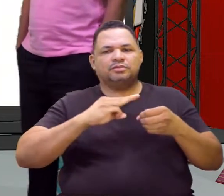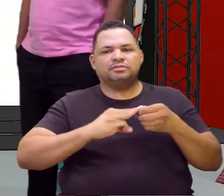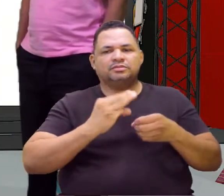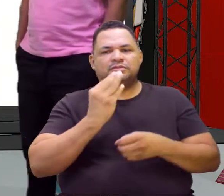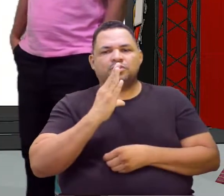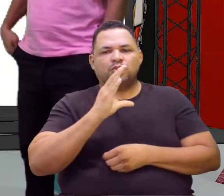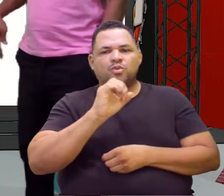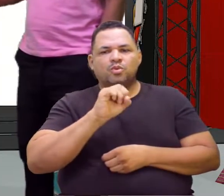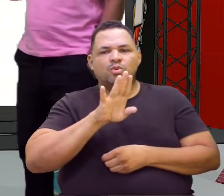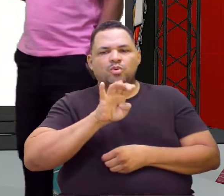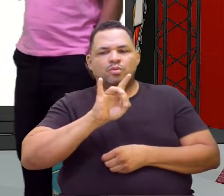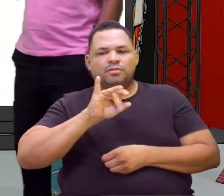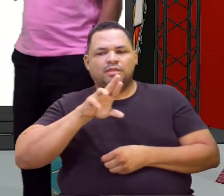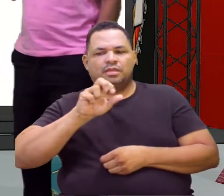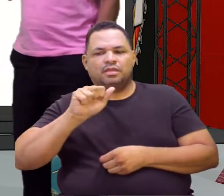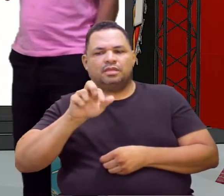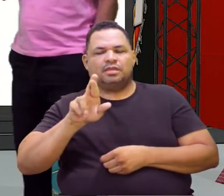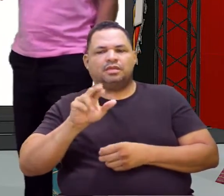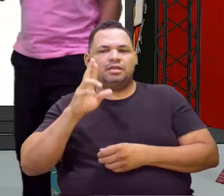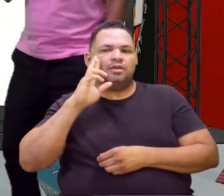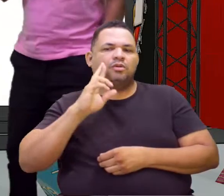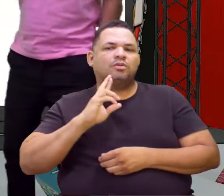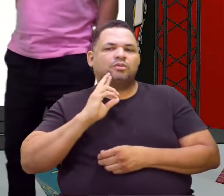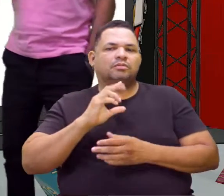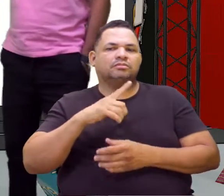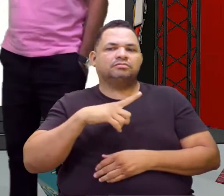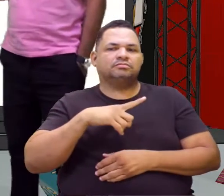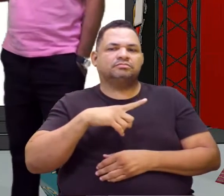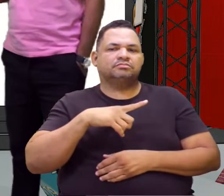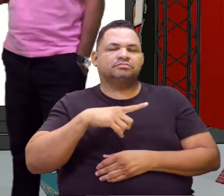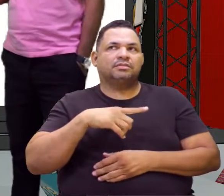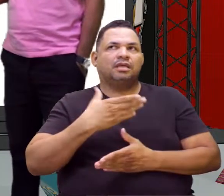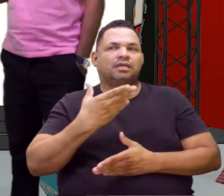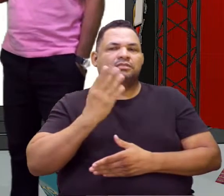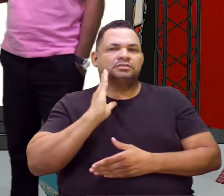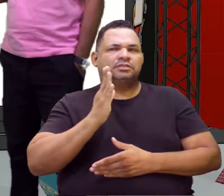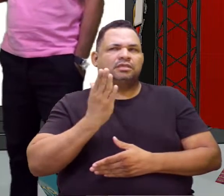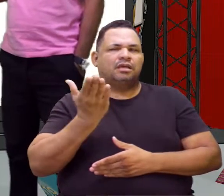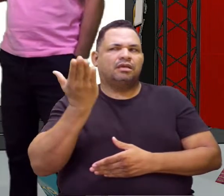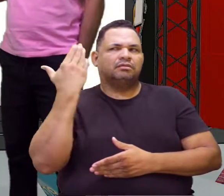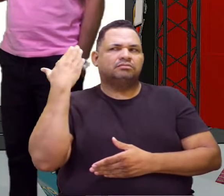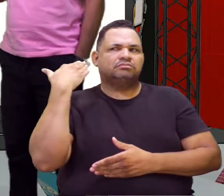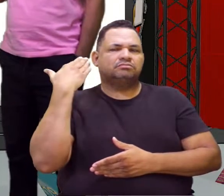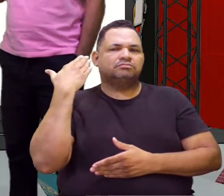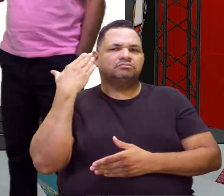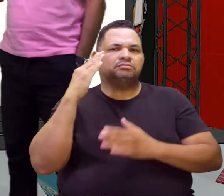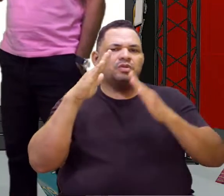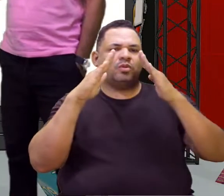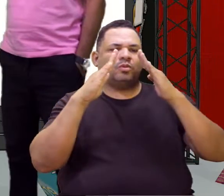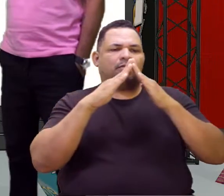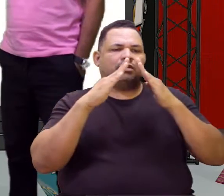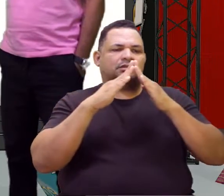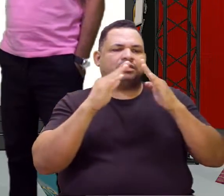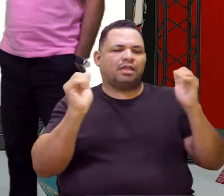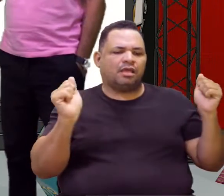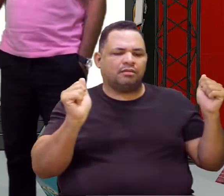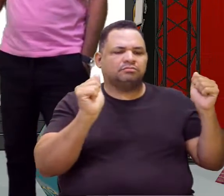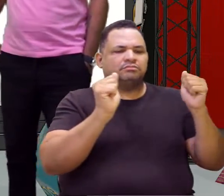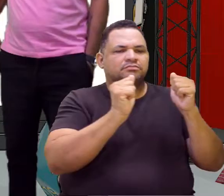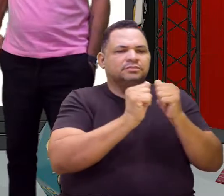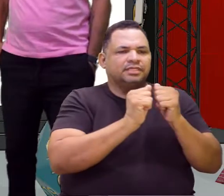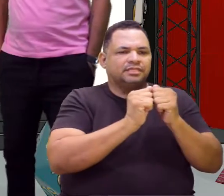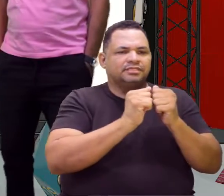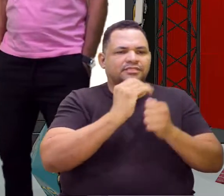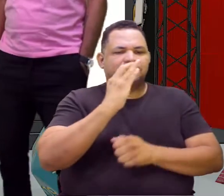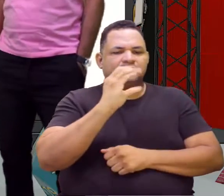Corumbiara, nosso querido estado de Rondônia. Nós tivemos a foto de uma extensão de Corumbiara, não foi? De uma escola. Não lembro, são tantas